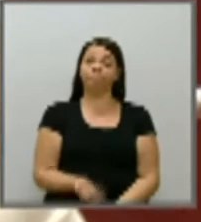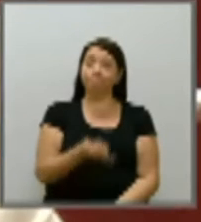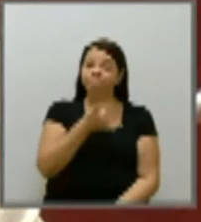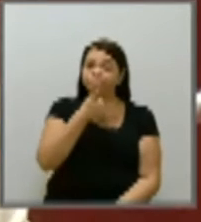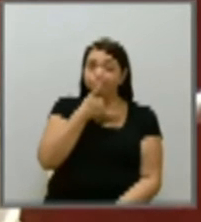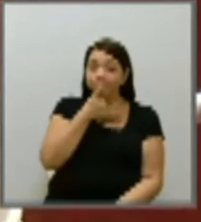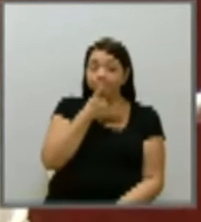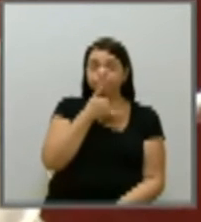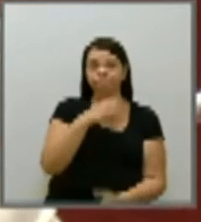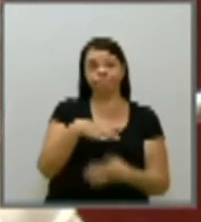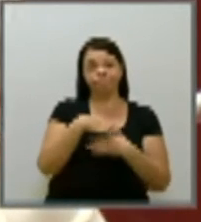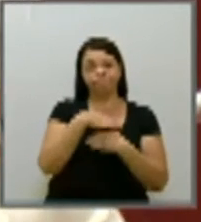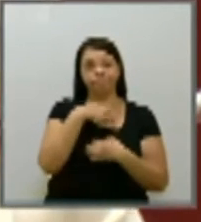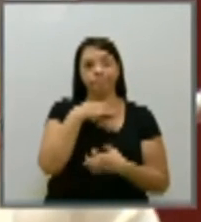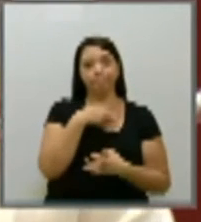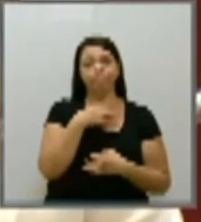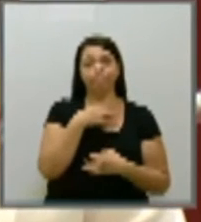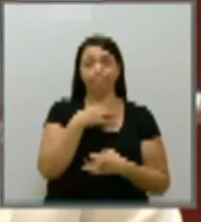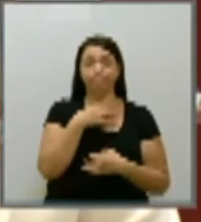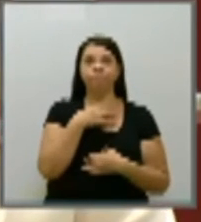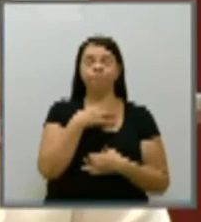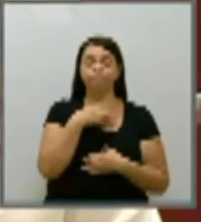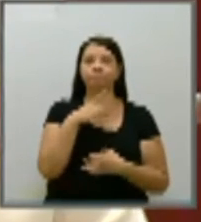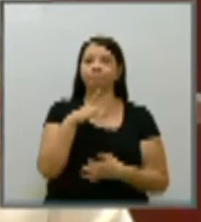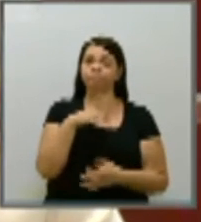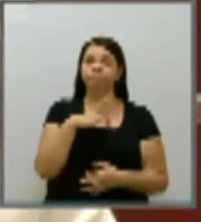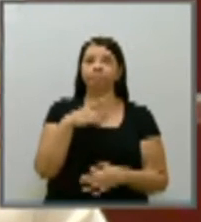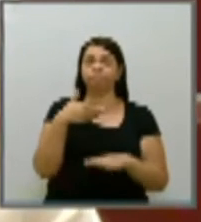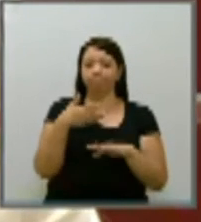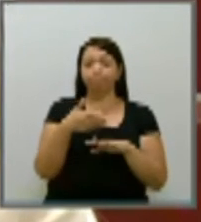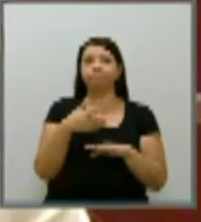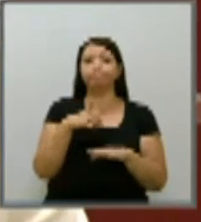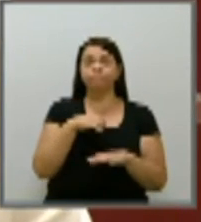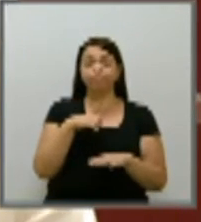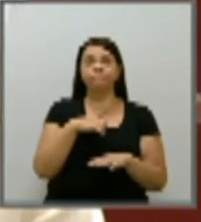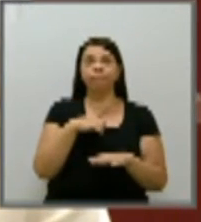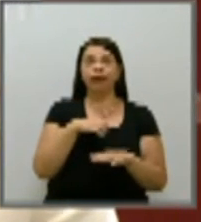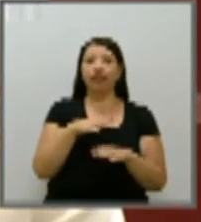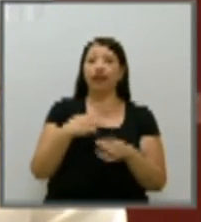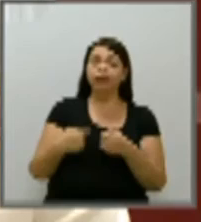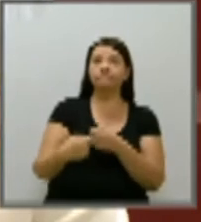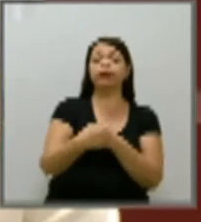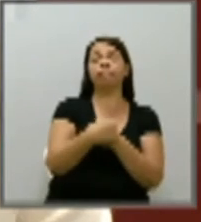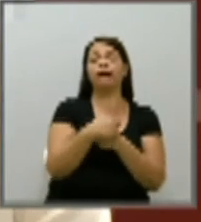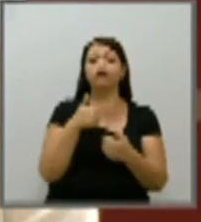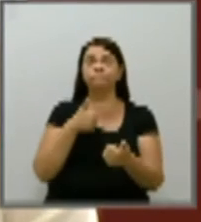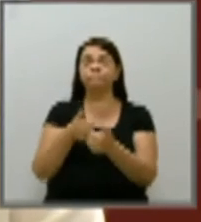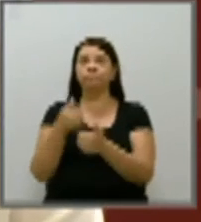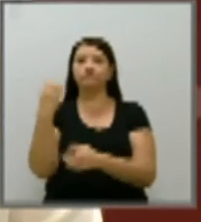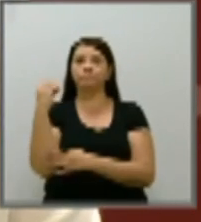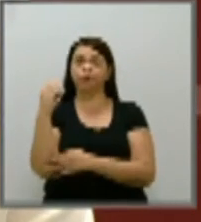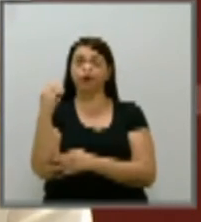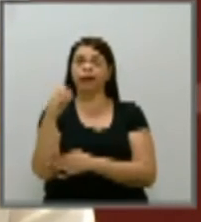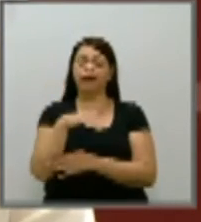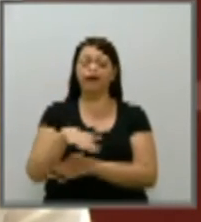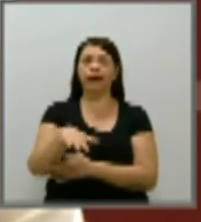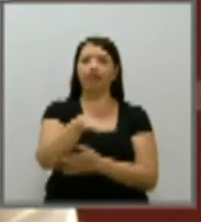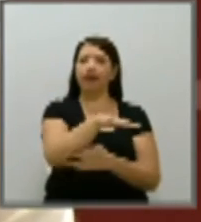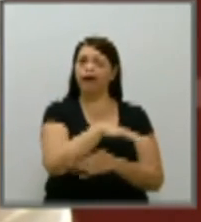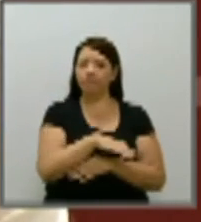Infelizmente, Gravataí está entre as cidades da região metropolitana com os maiores índices